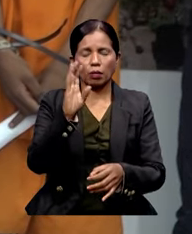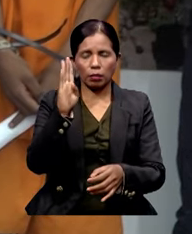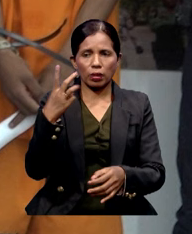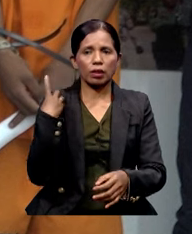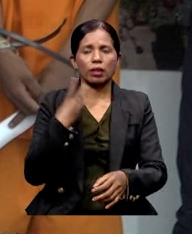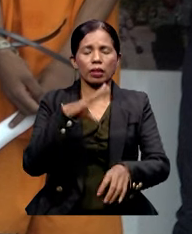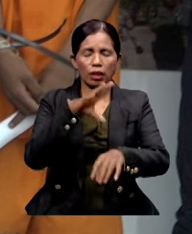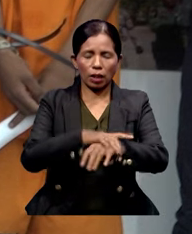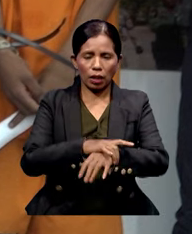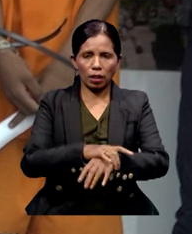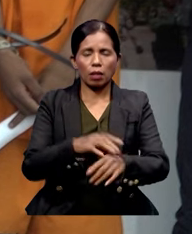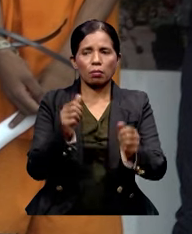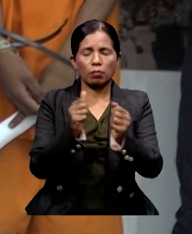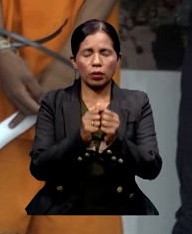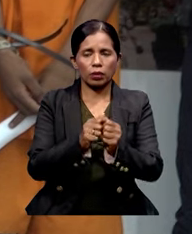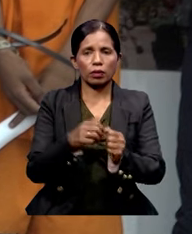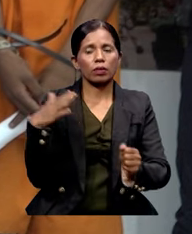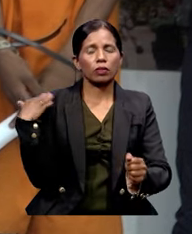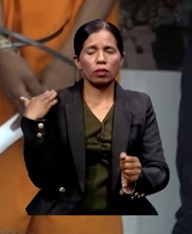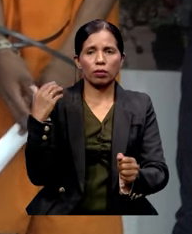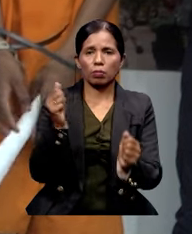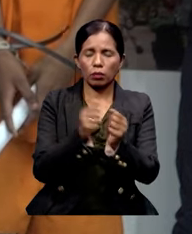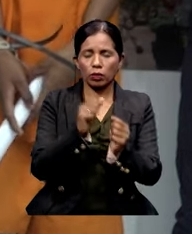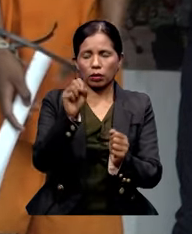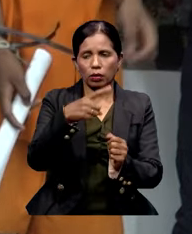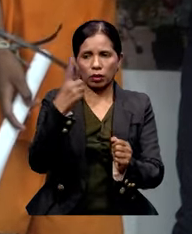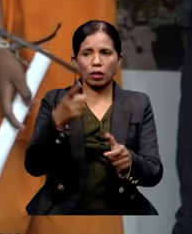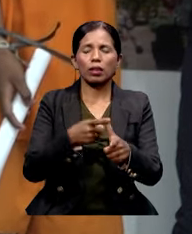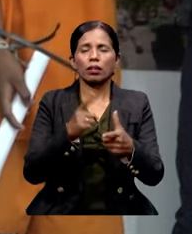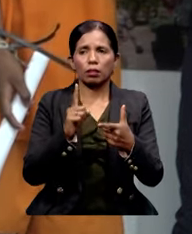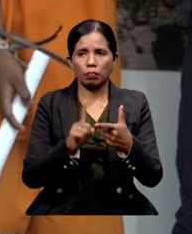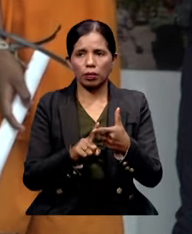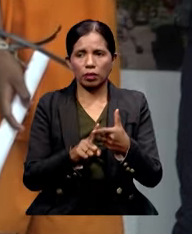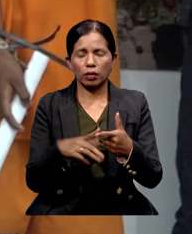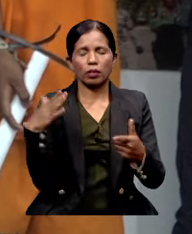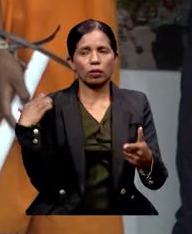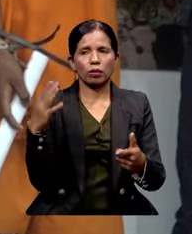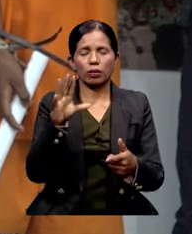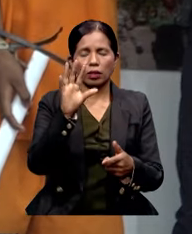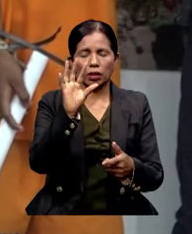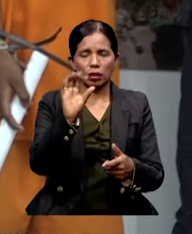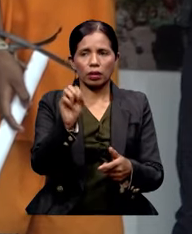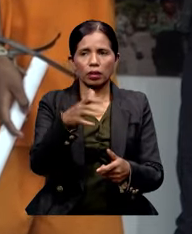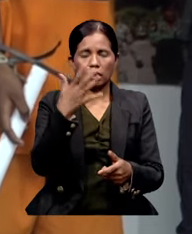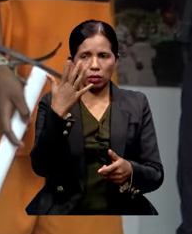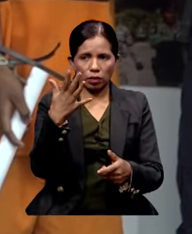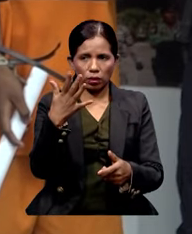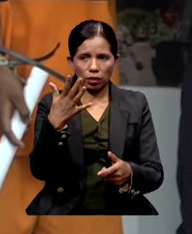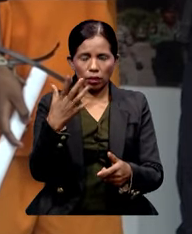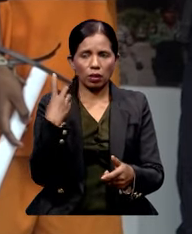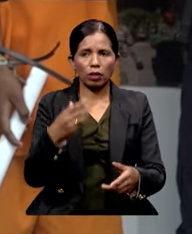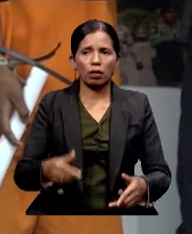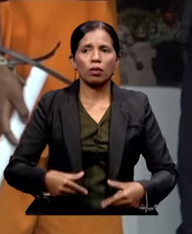jovem na Insanul, ou seguida, ou sei, lo correct. Depois, jovem na Insanul Silima, né,